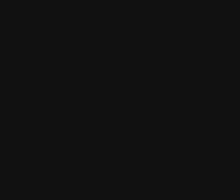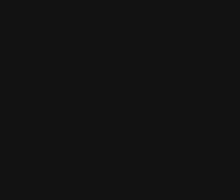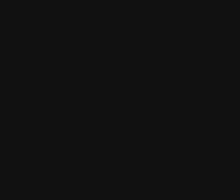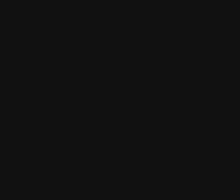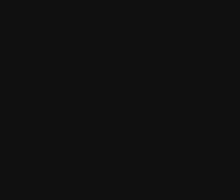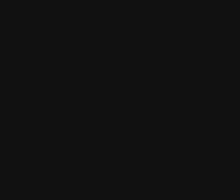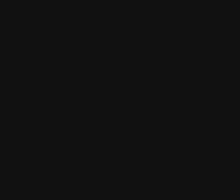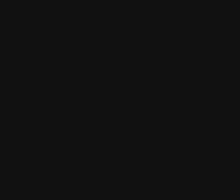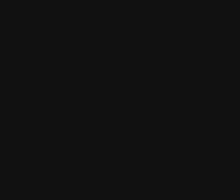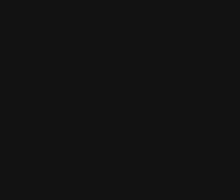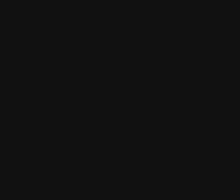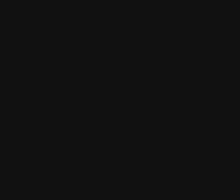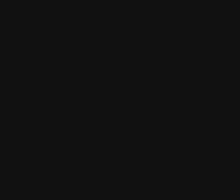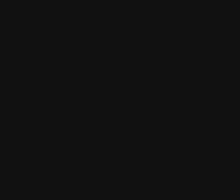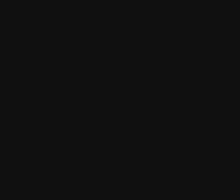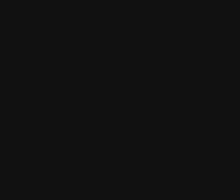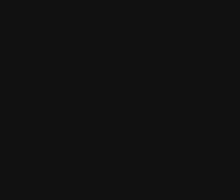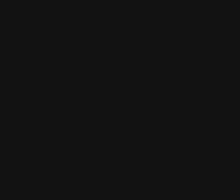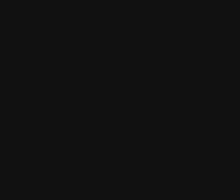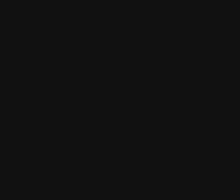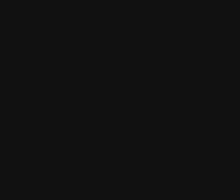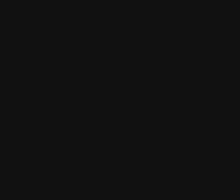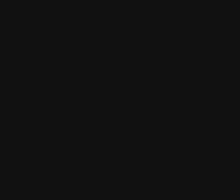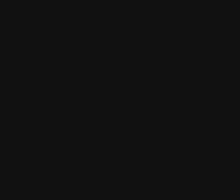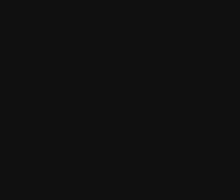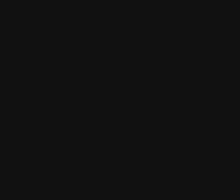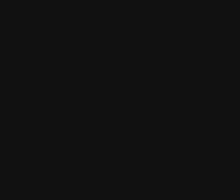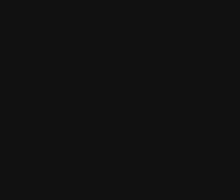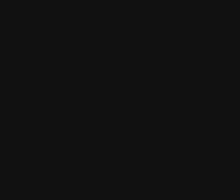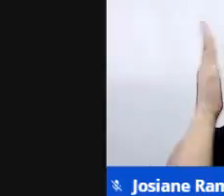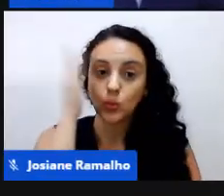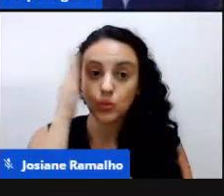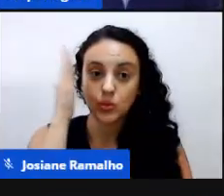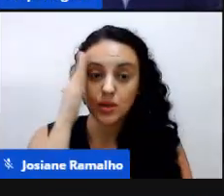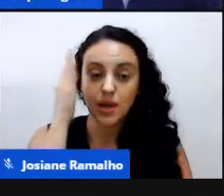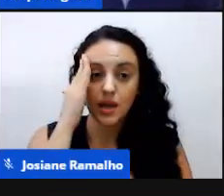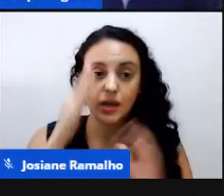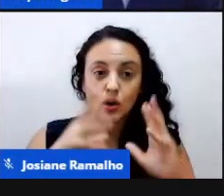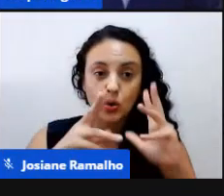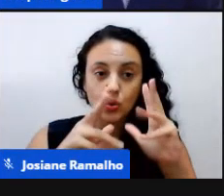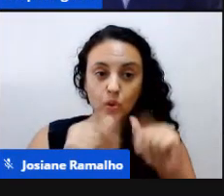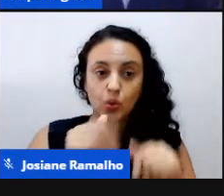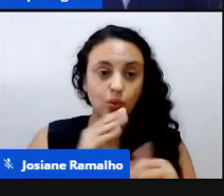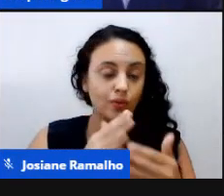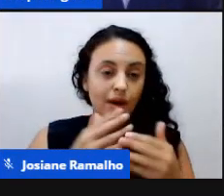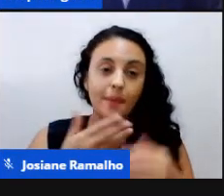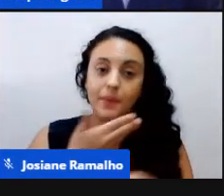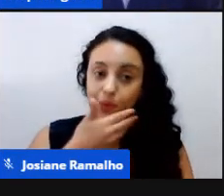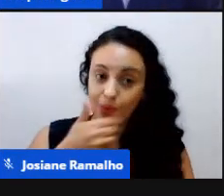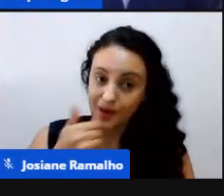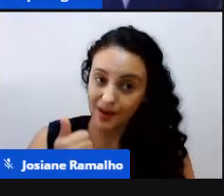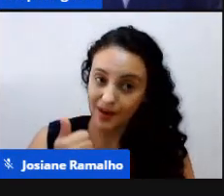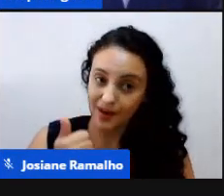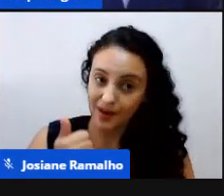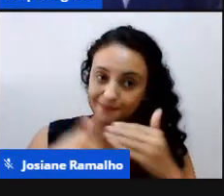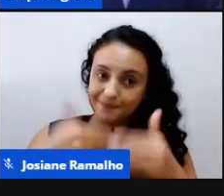que é difícil, eu sei que esse momento vai passar, mas que nós